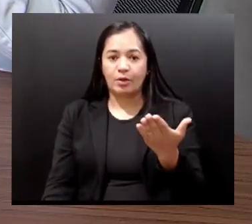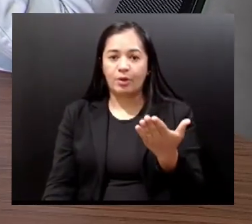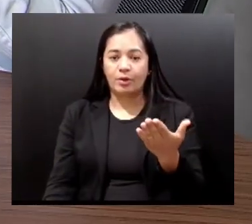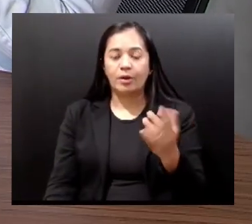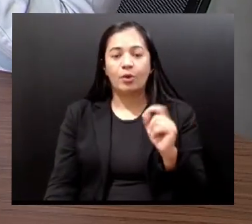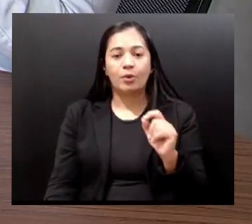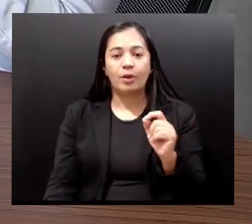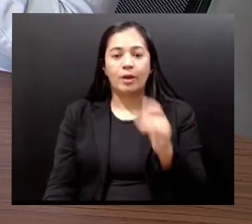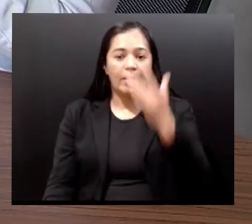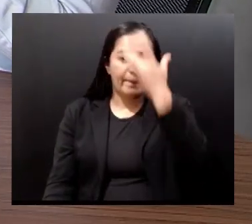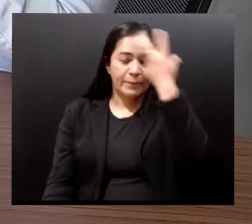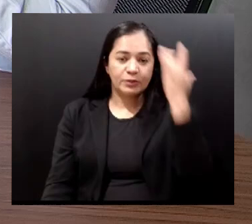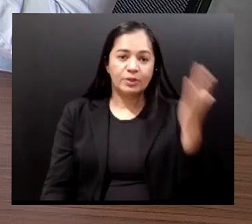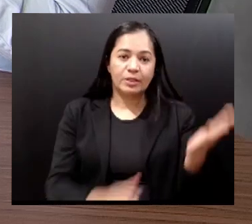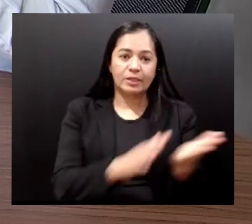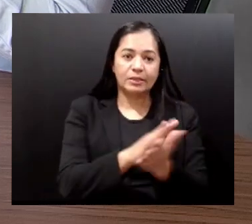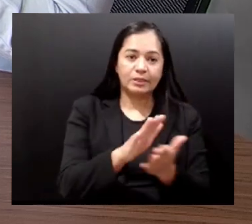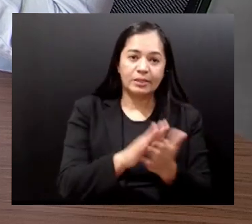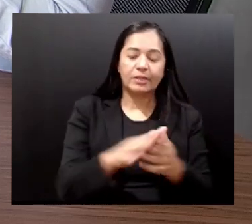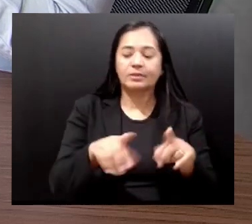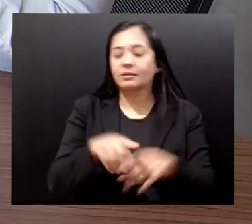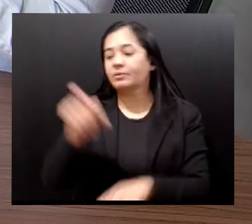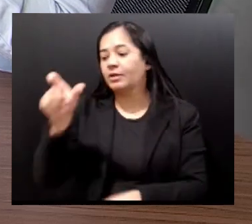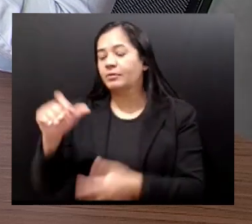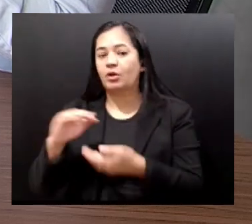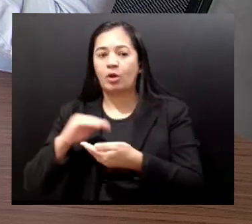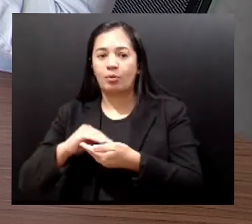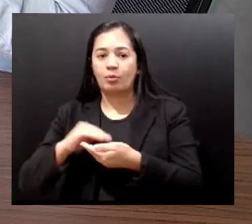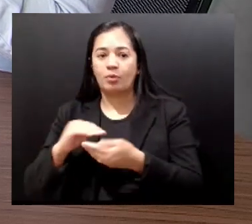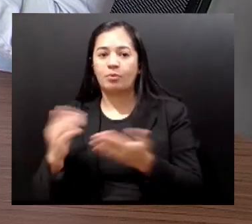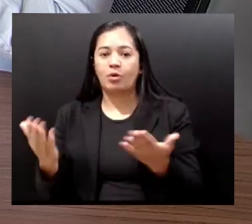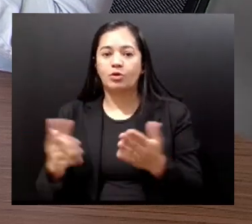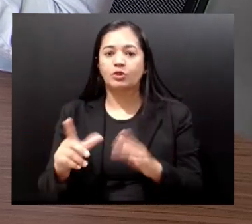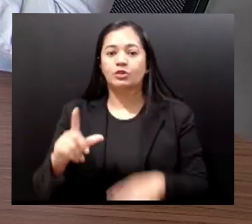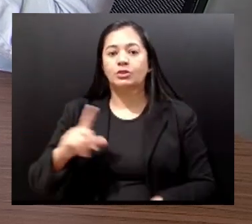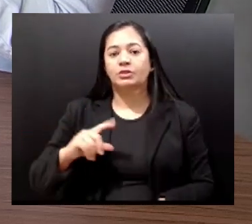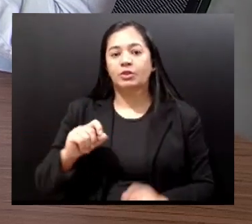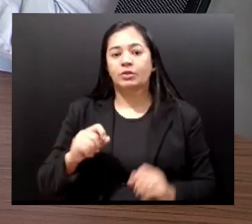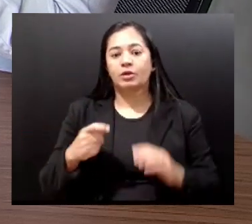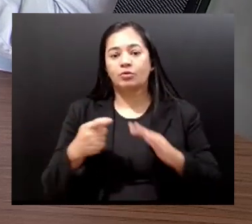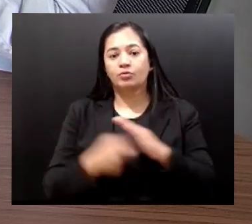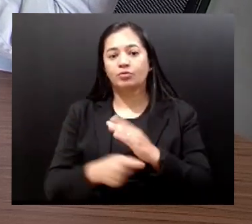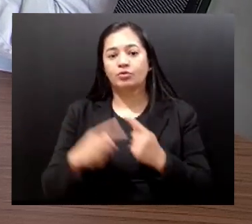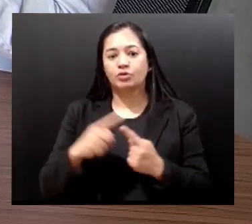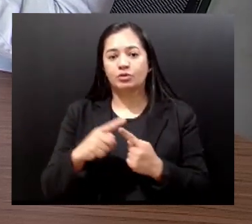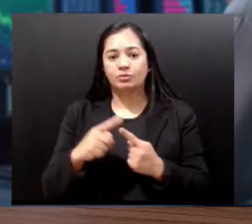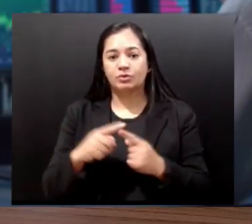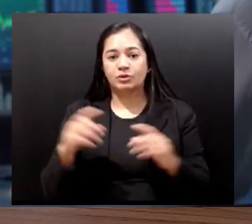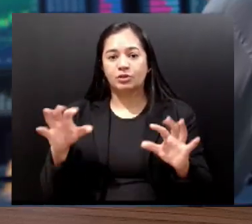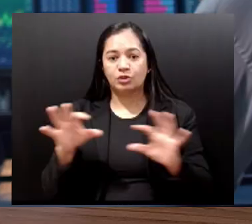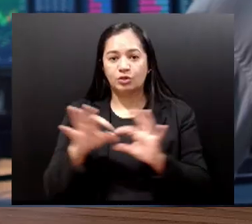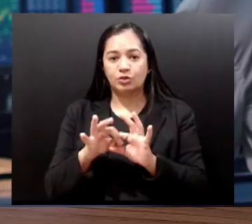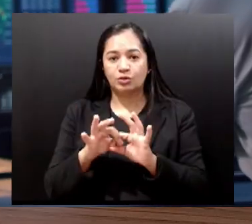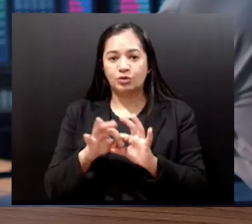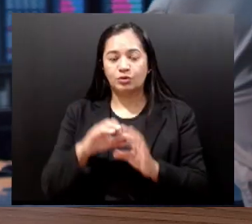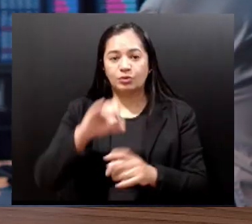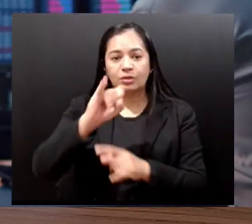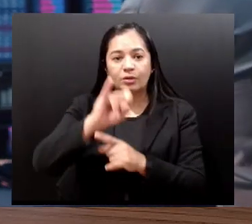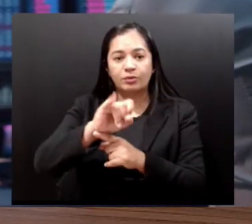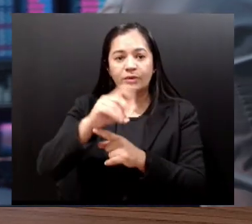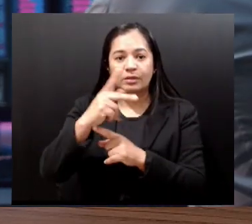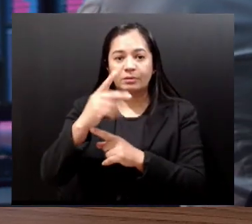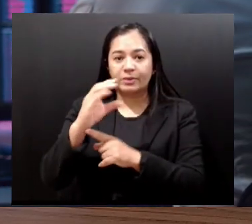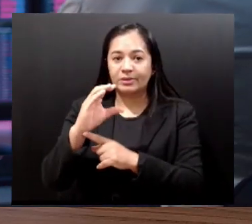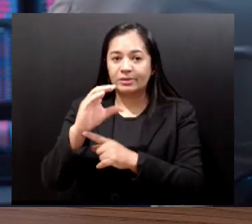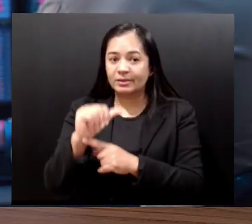quem poupa, hoje existem algumas modalidades de investimentos que são atreladas ao IPCA. Por isso que é muito importante as pessoas saberem o que é IPCA. Não